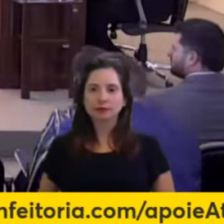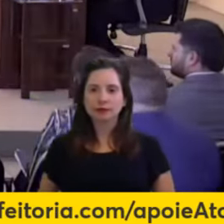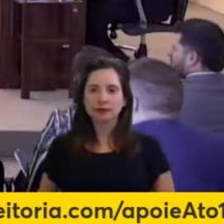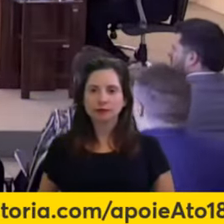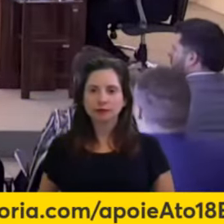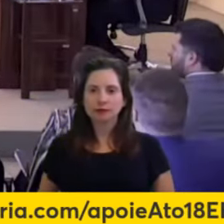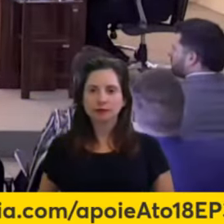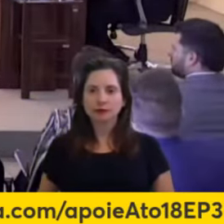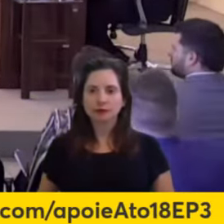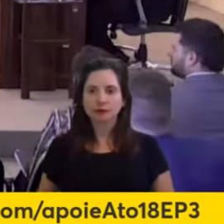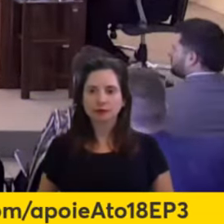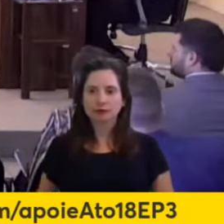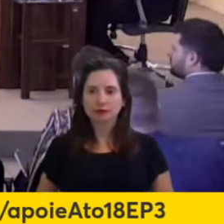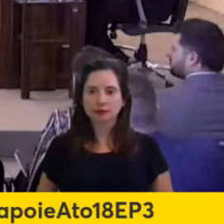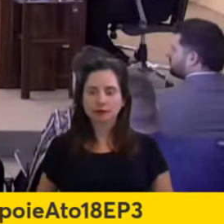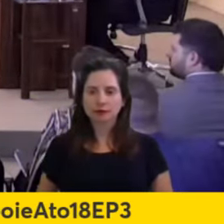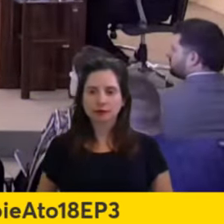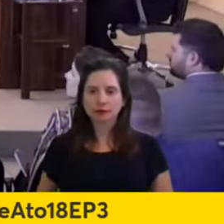obrigado